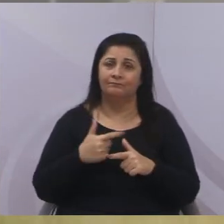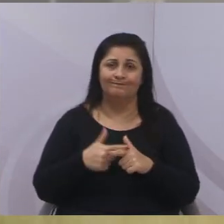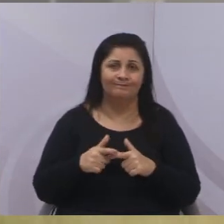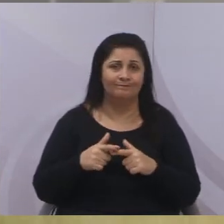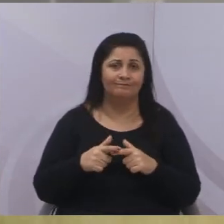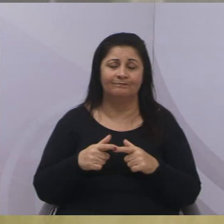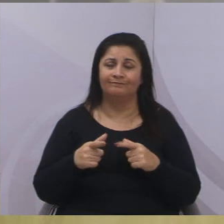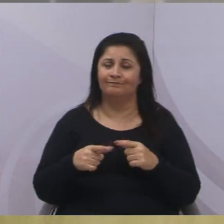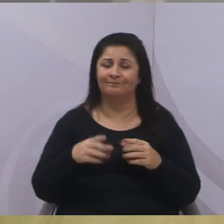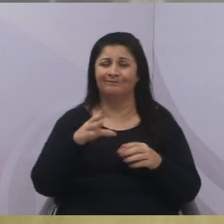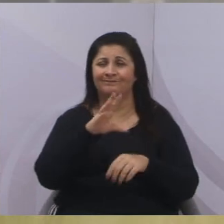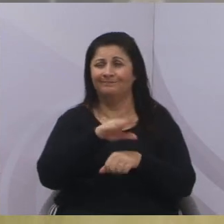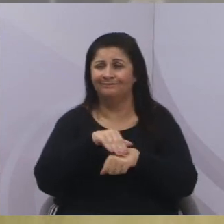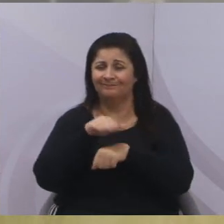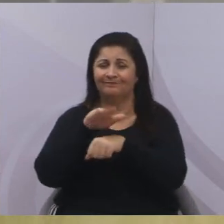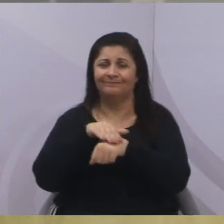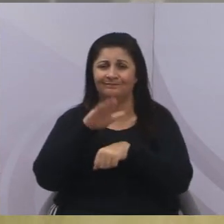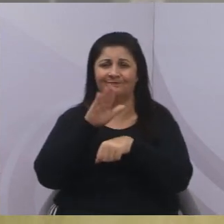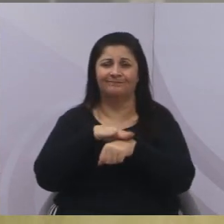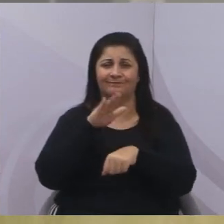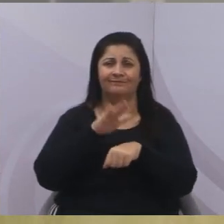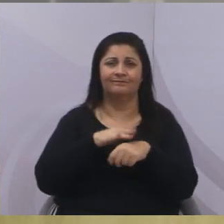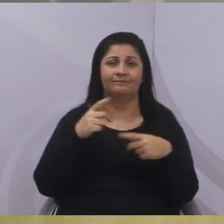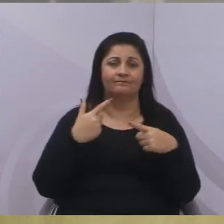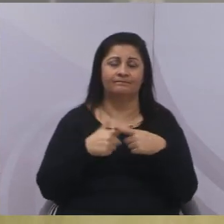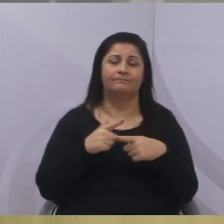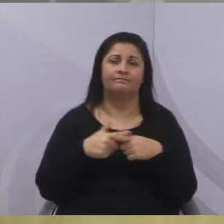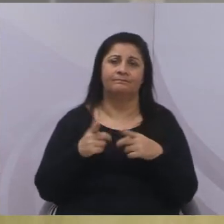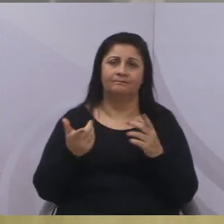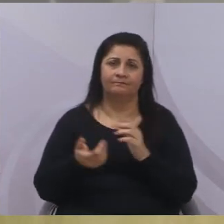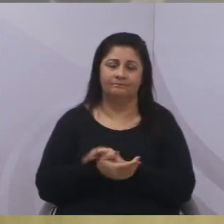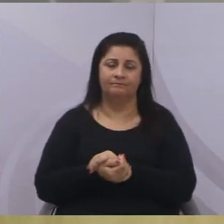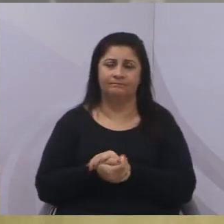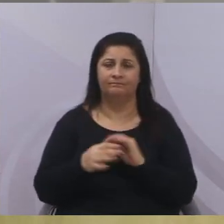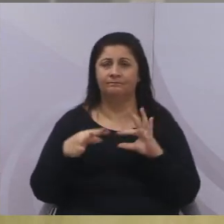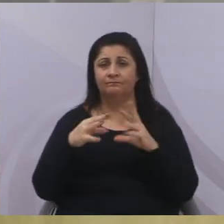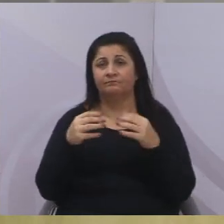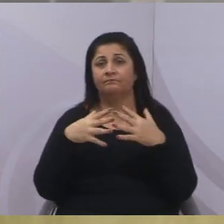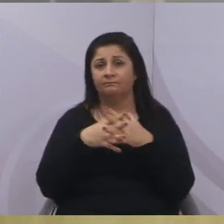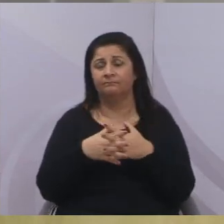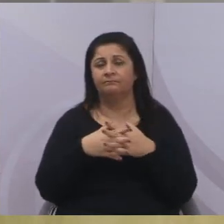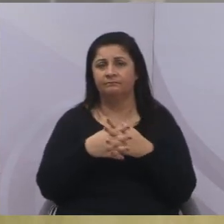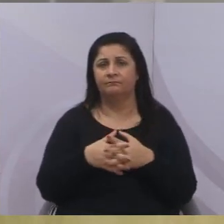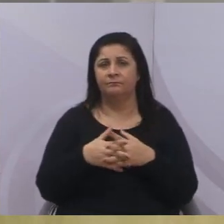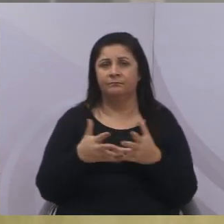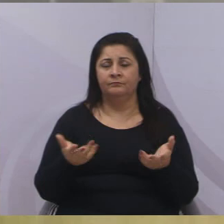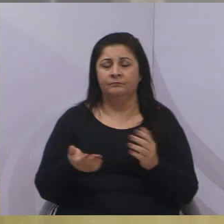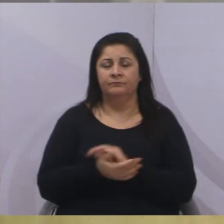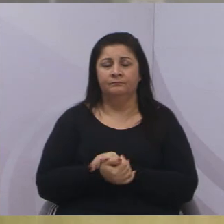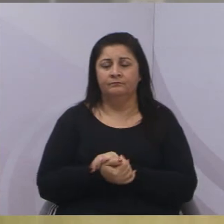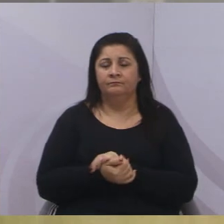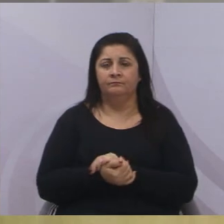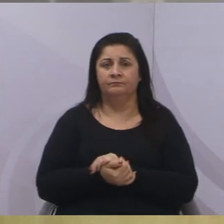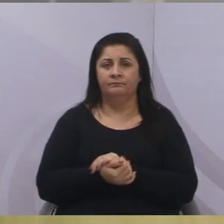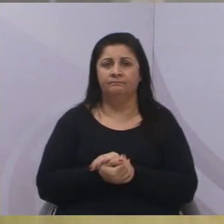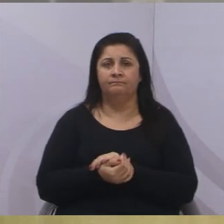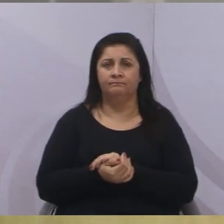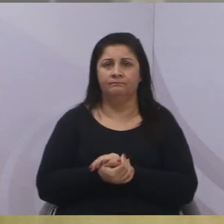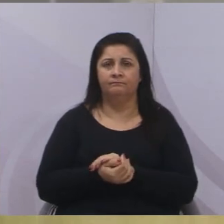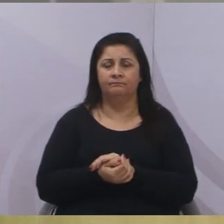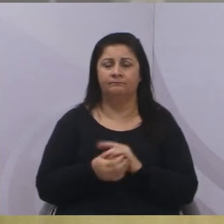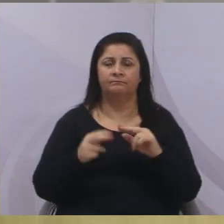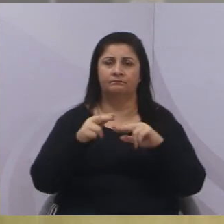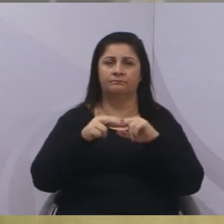se somando a todas as dificuldades que a gente tem e a gente não está conseguindo. Por isso que